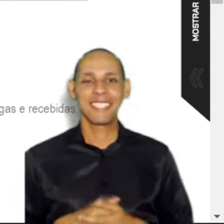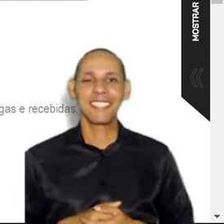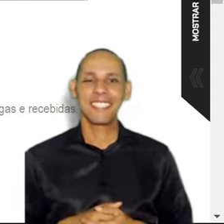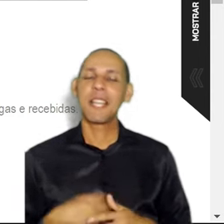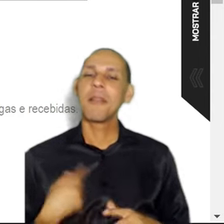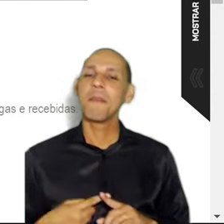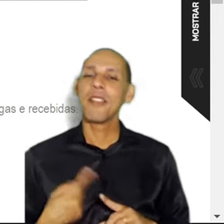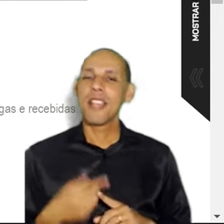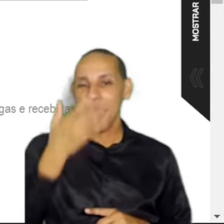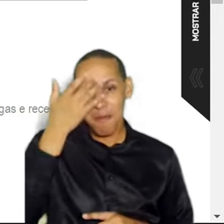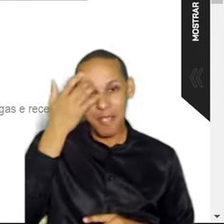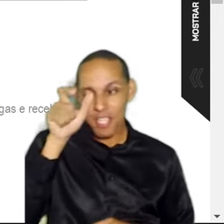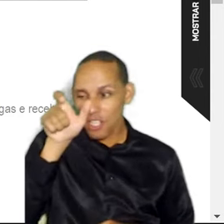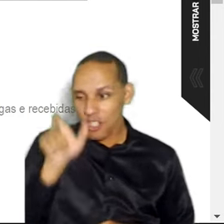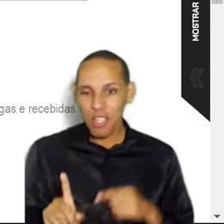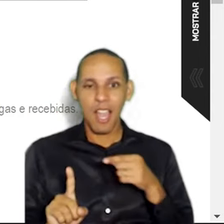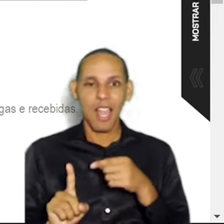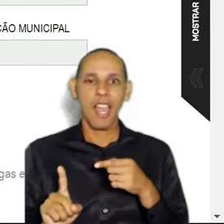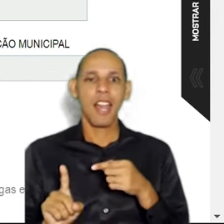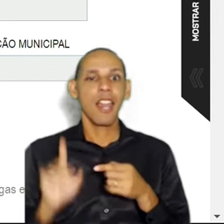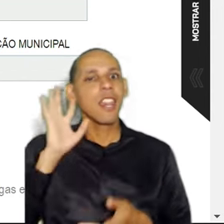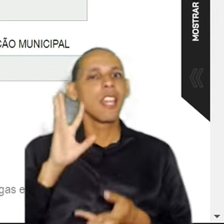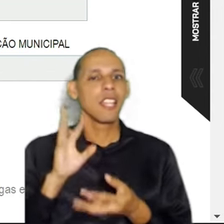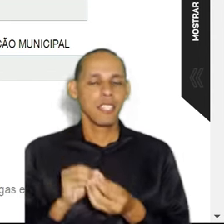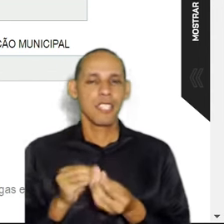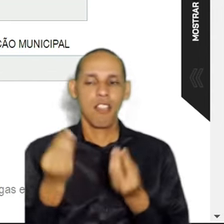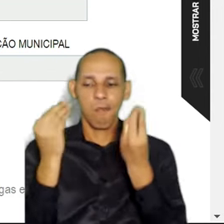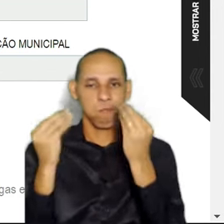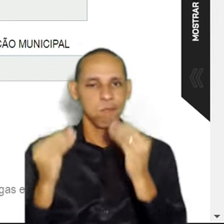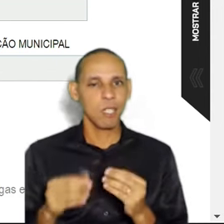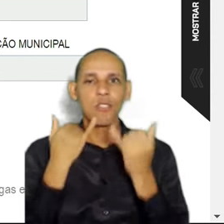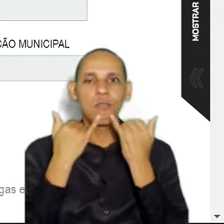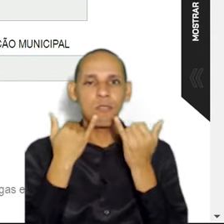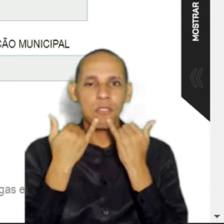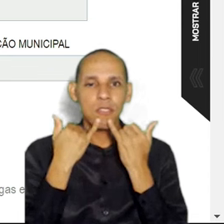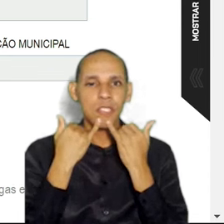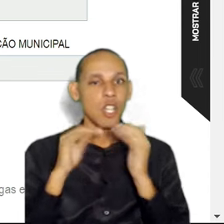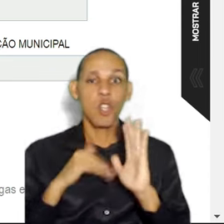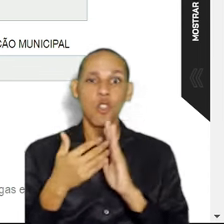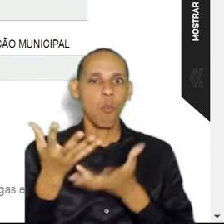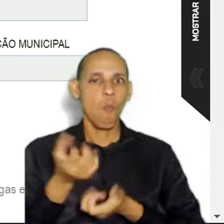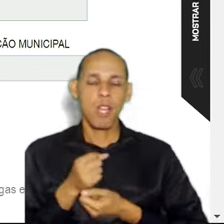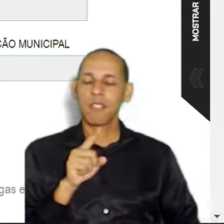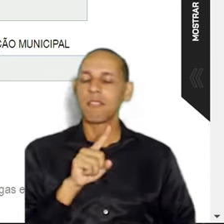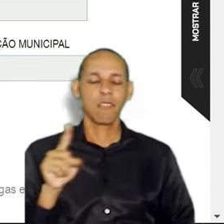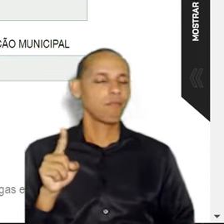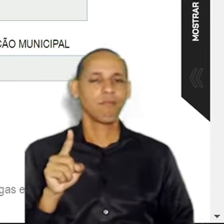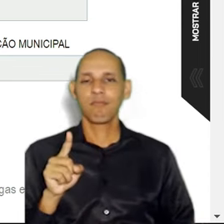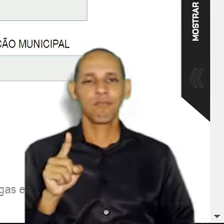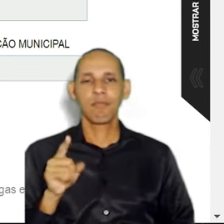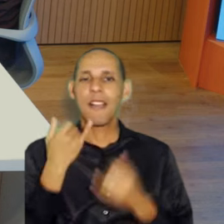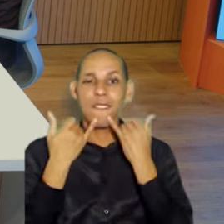Exatamente porque a pessoa entende que ao inserir os dados lá na primeira tela o sistema traz tudo não ele não traz ele não traz